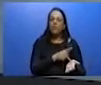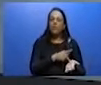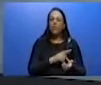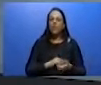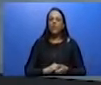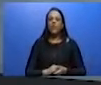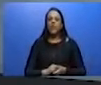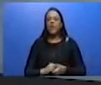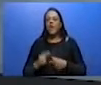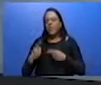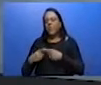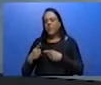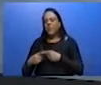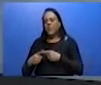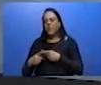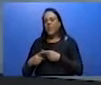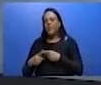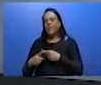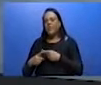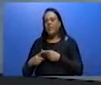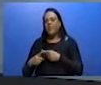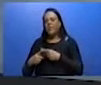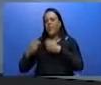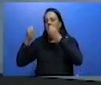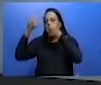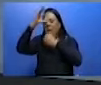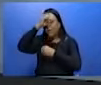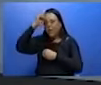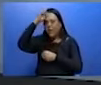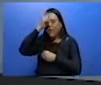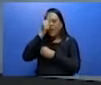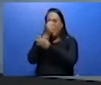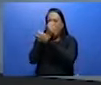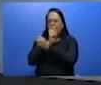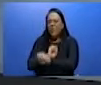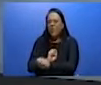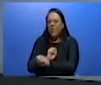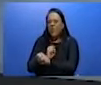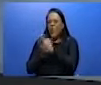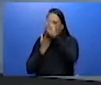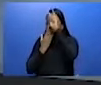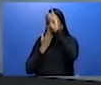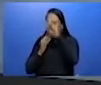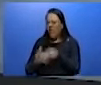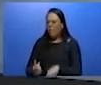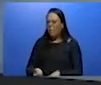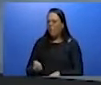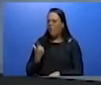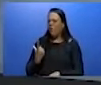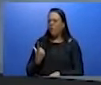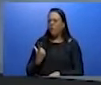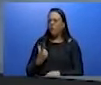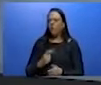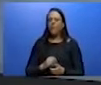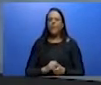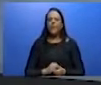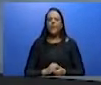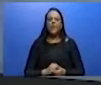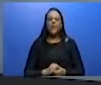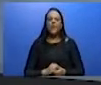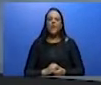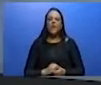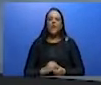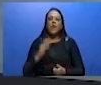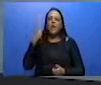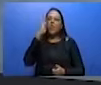falando de índios, da escravidão dos índios, do absurdo, né, que fizeram com os índios, em toda a região do